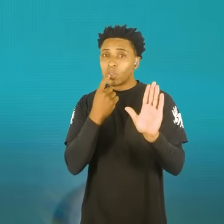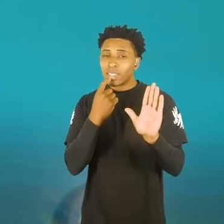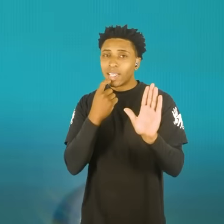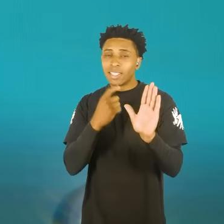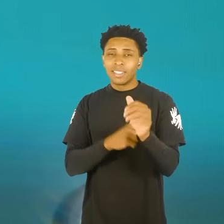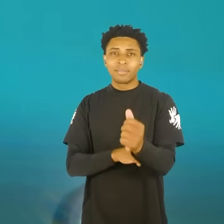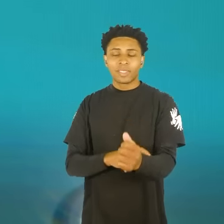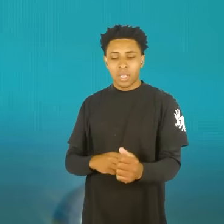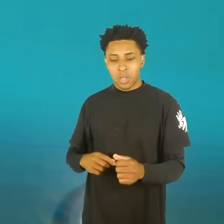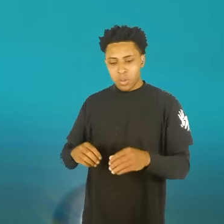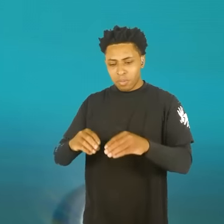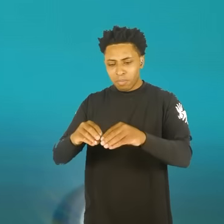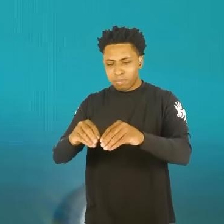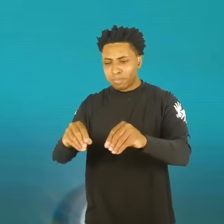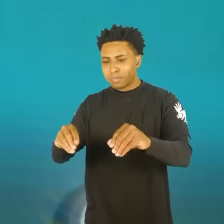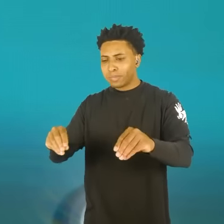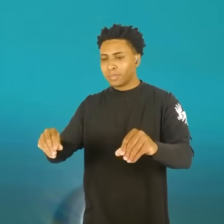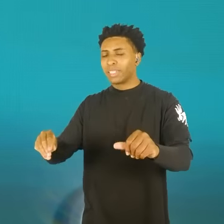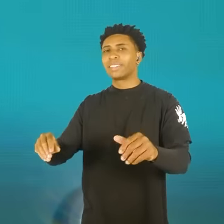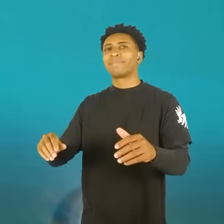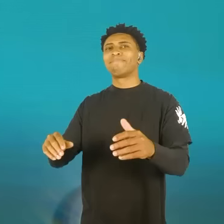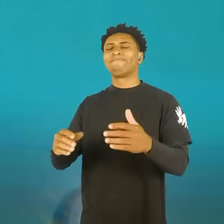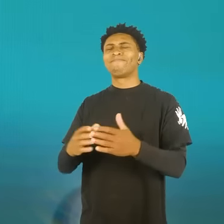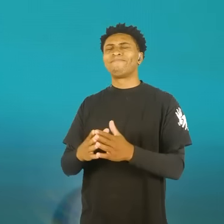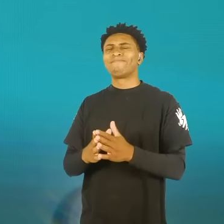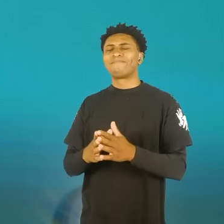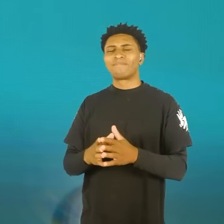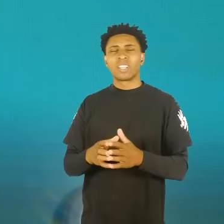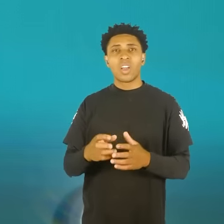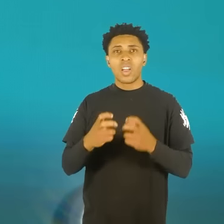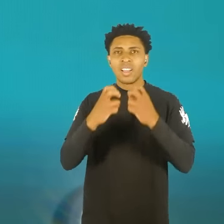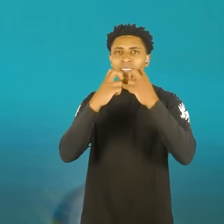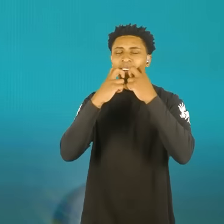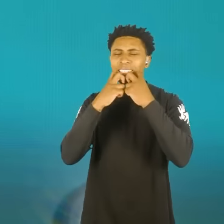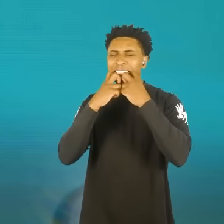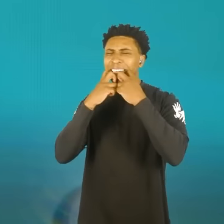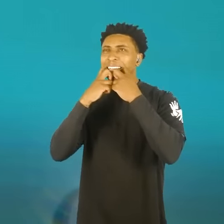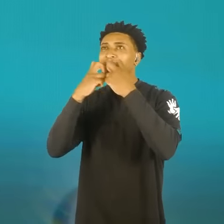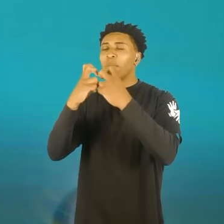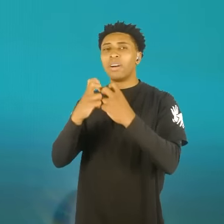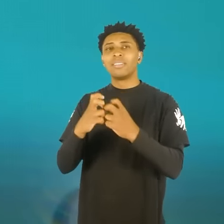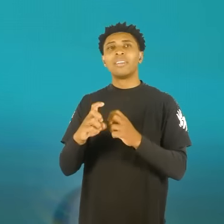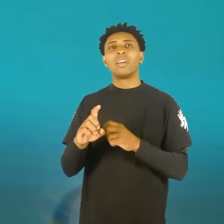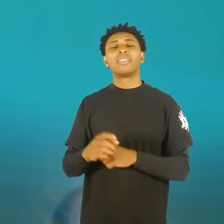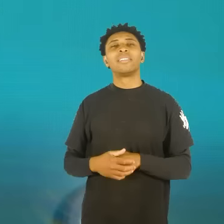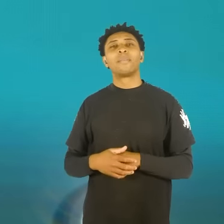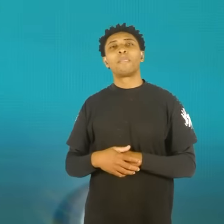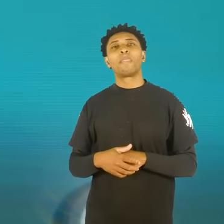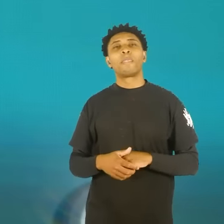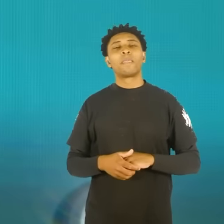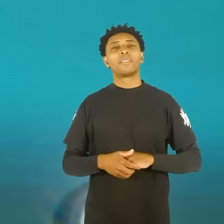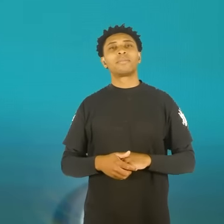terra despertou vozes, as vozes clamam. Isso é uma metáfora de